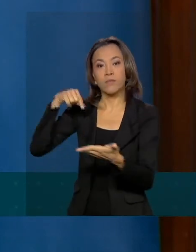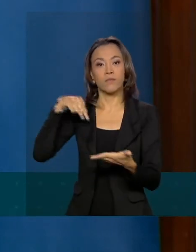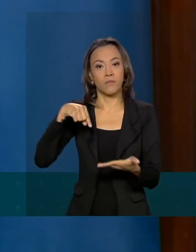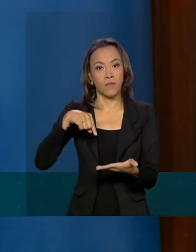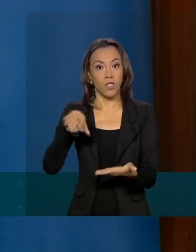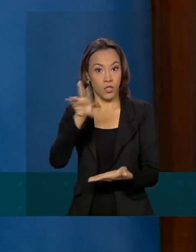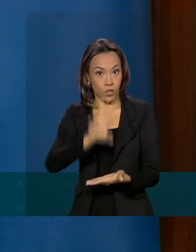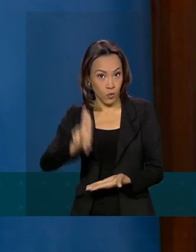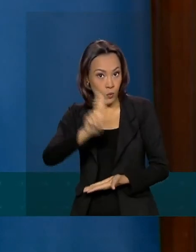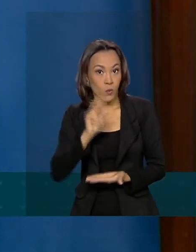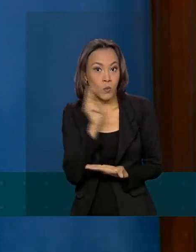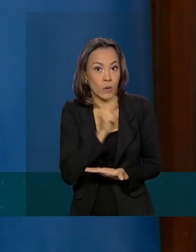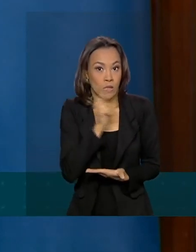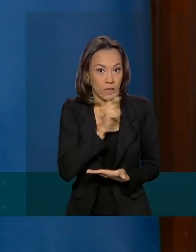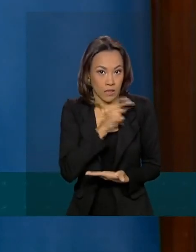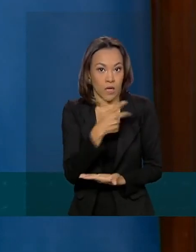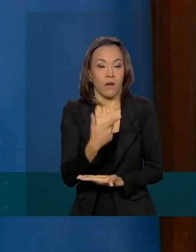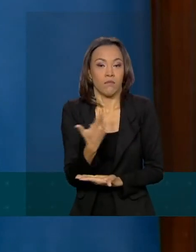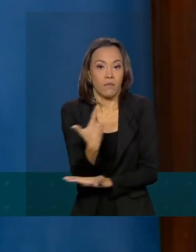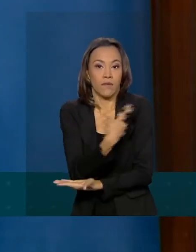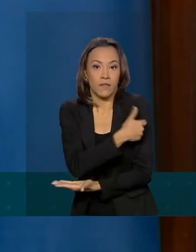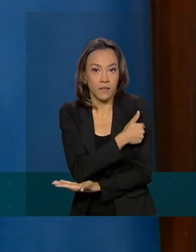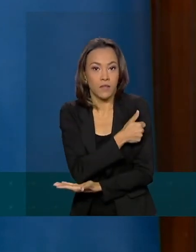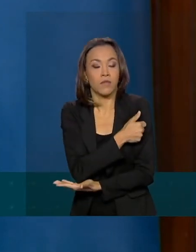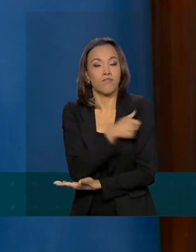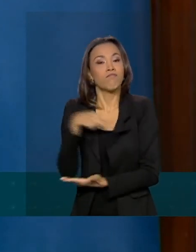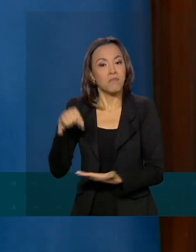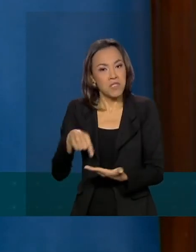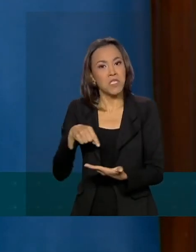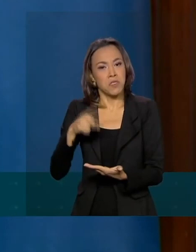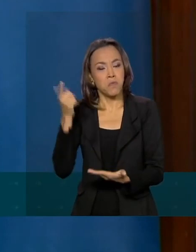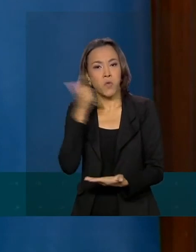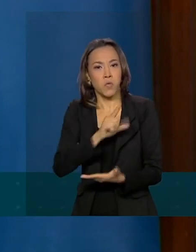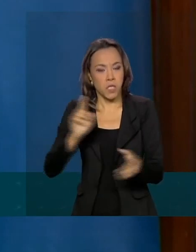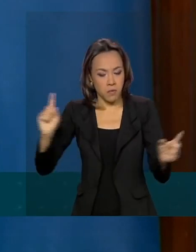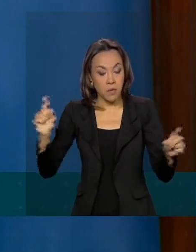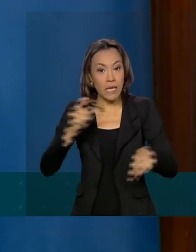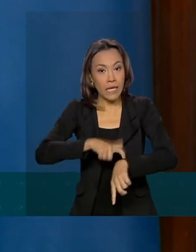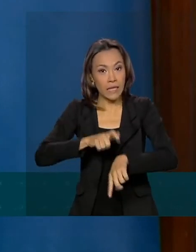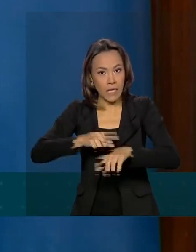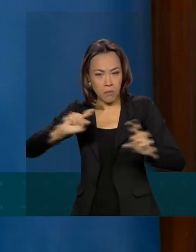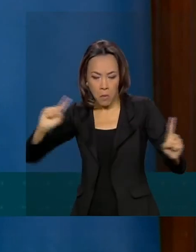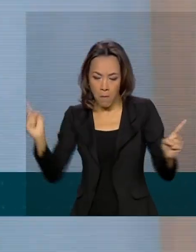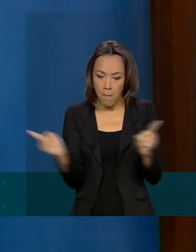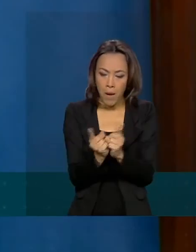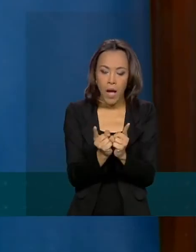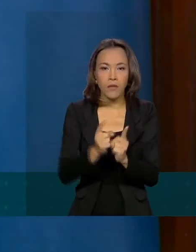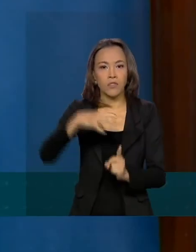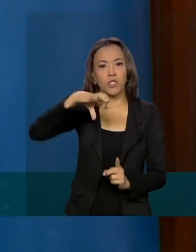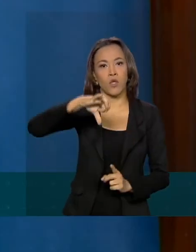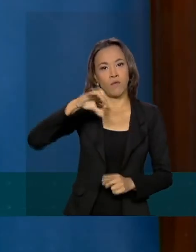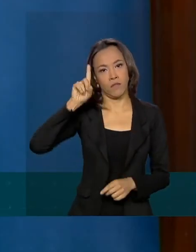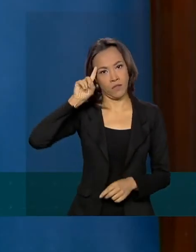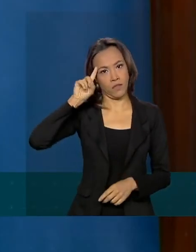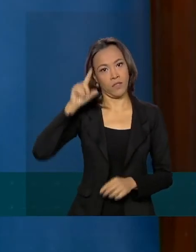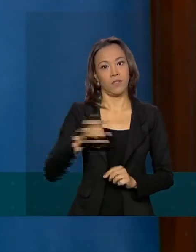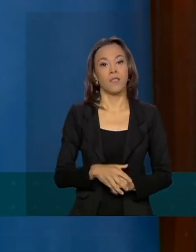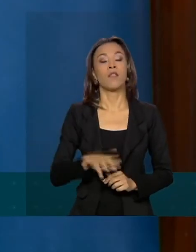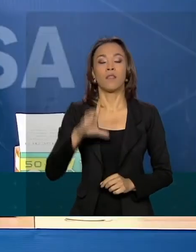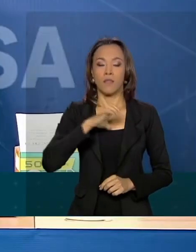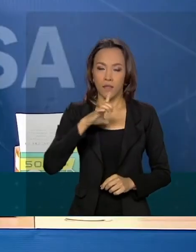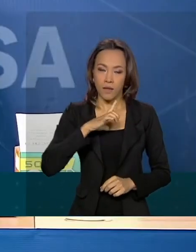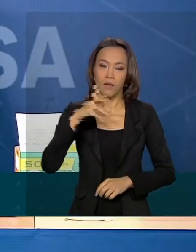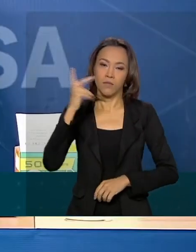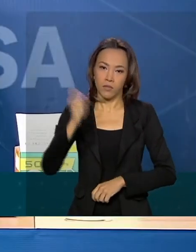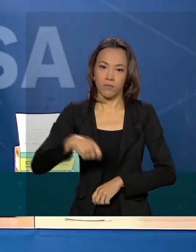emergencial e o fez em tempo recorde de nove dias. Temos vacina.